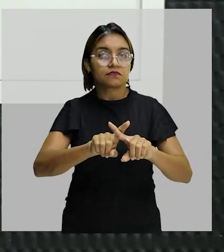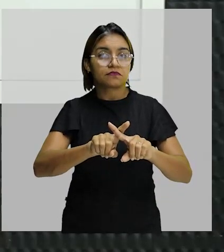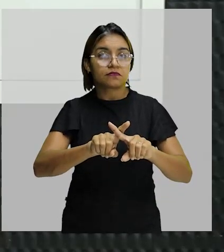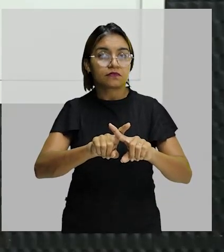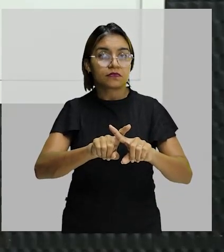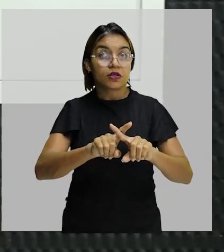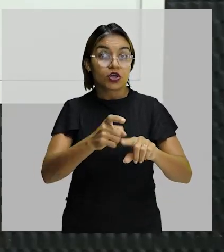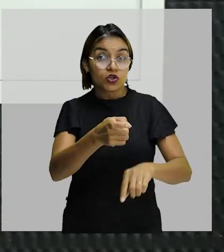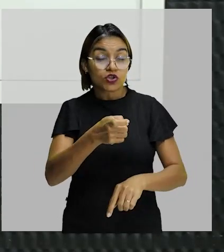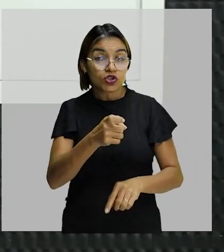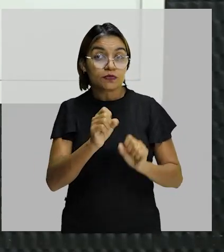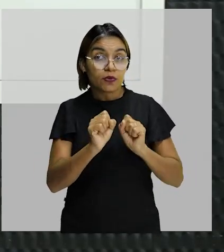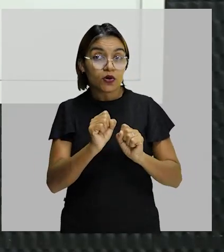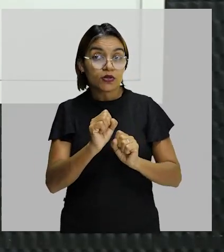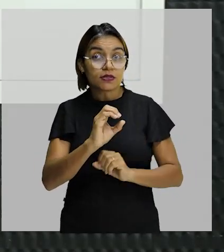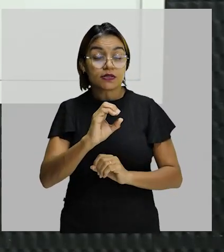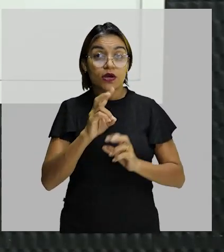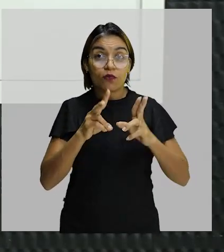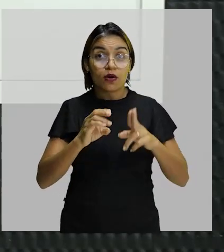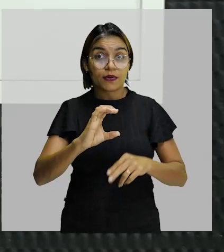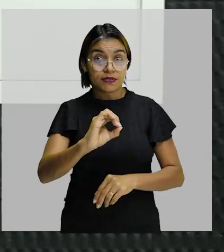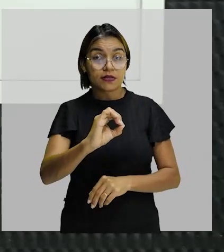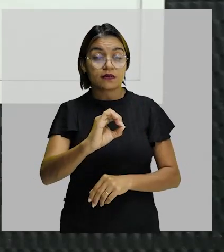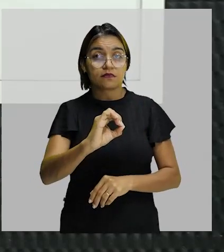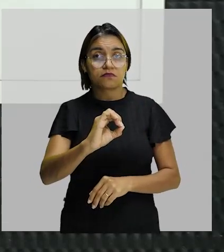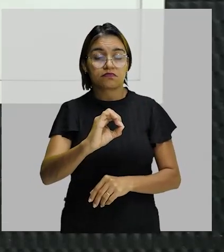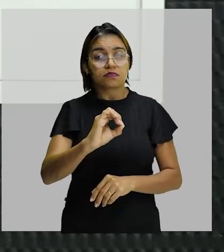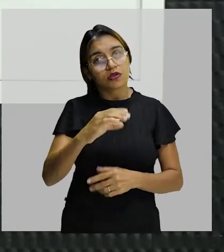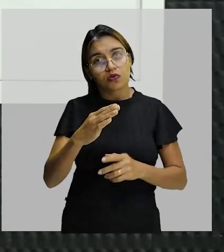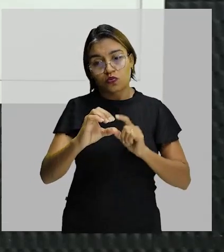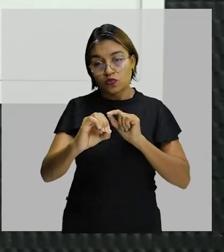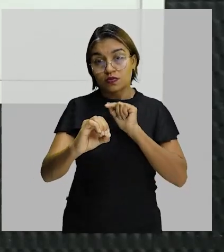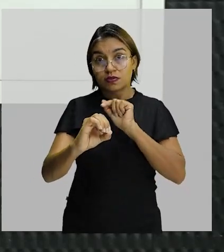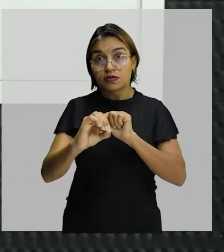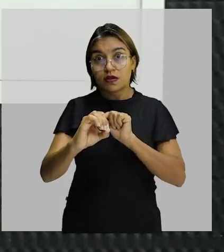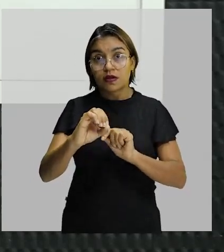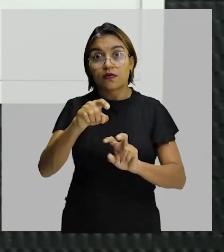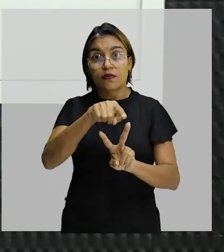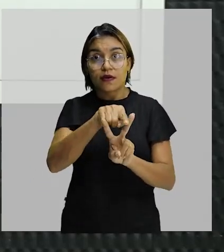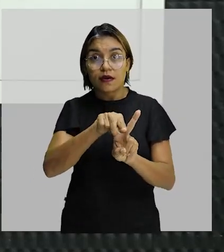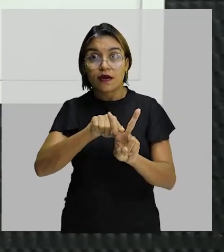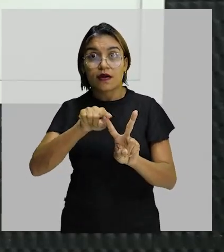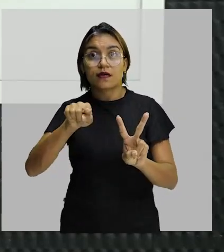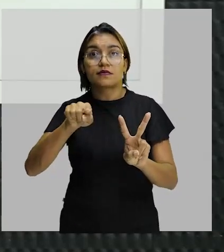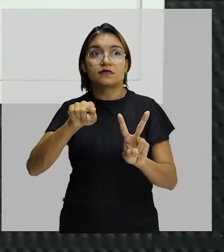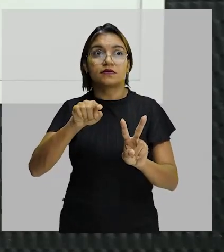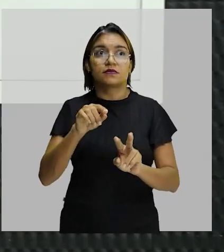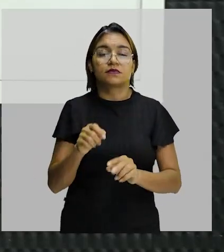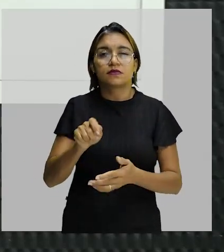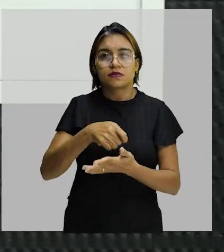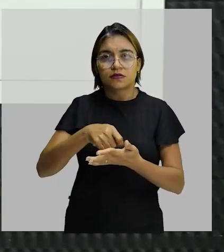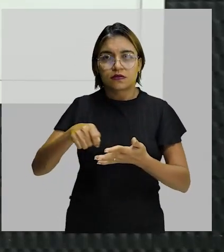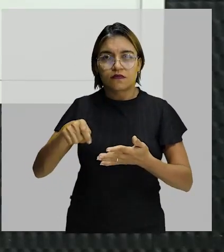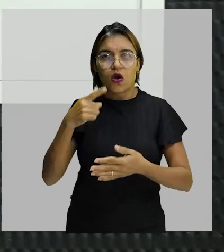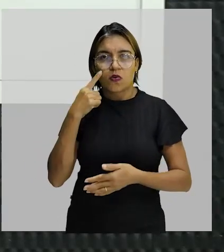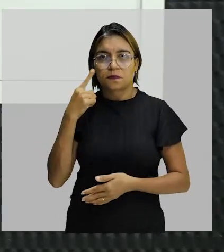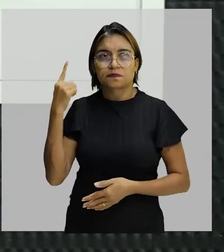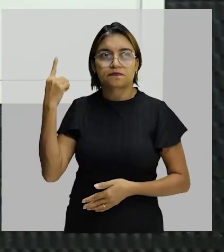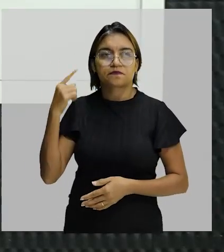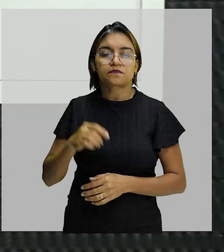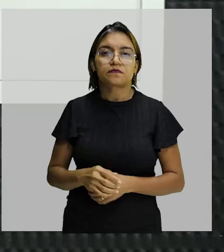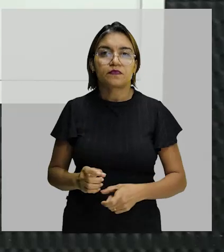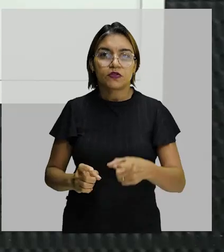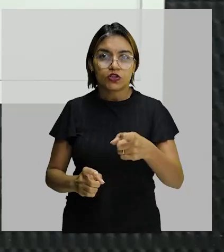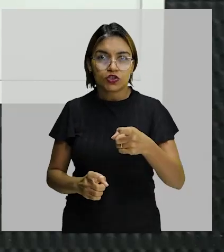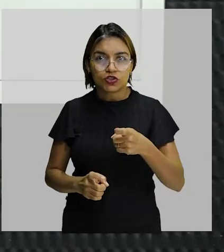pode ser zero. Então, nesse caso aqui, o zero vai ser uma das raízes. Tá? Você pode escrever isso aqui dessa forma. X